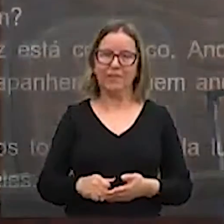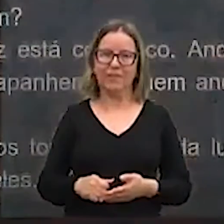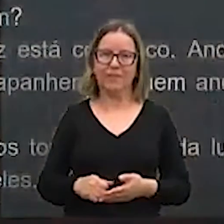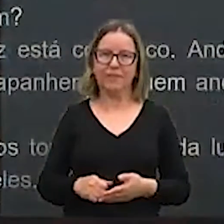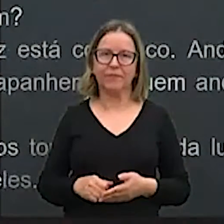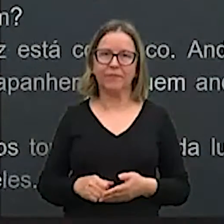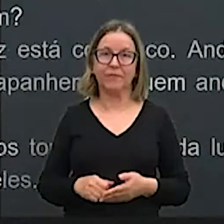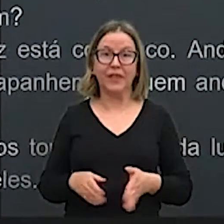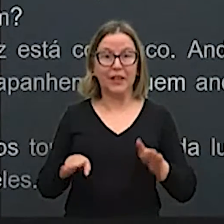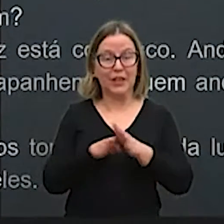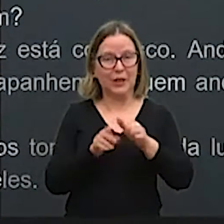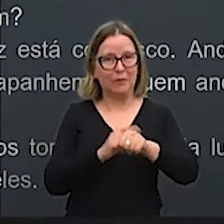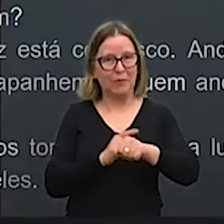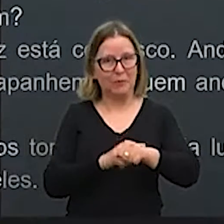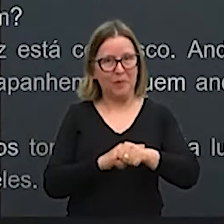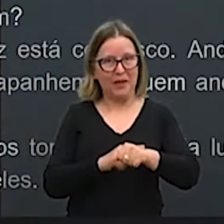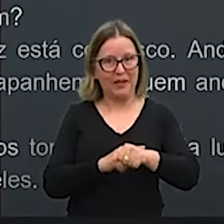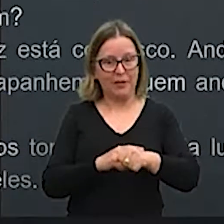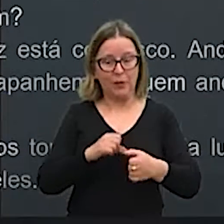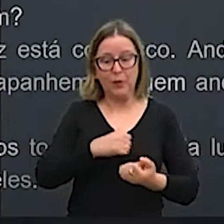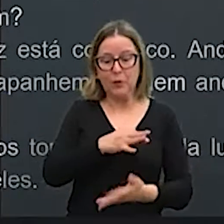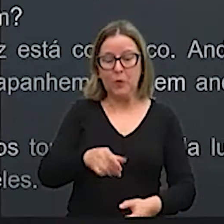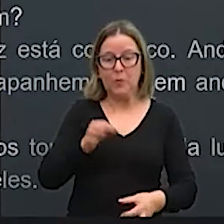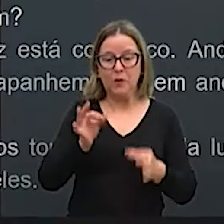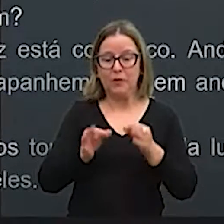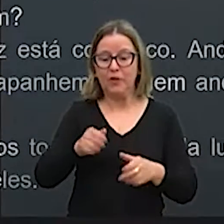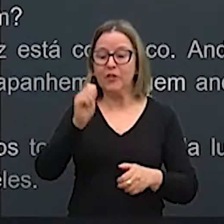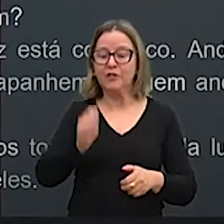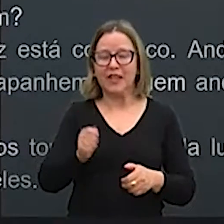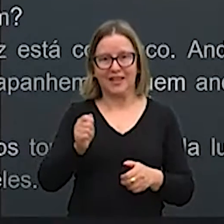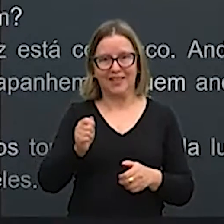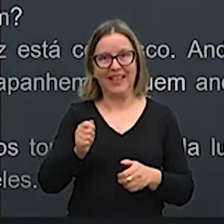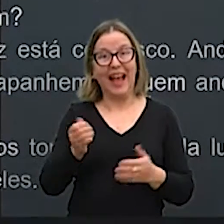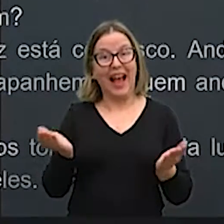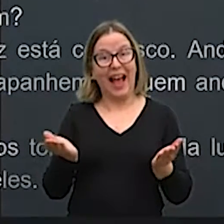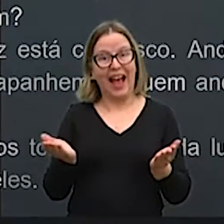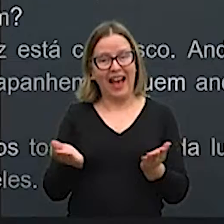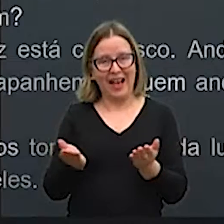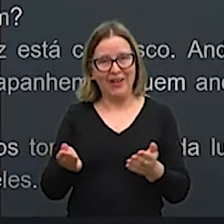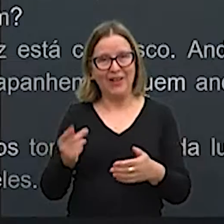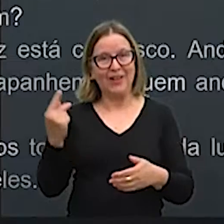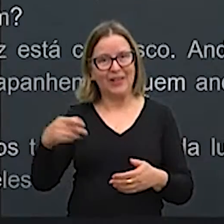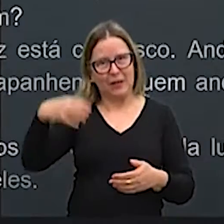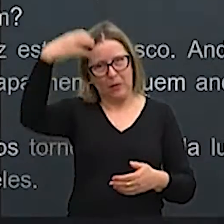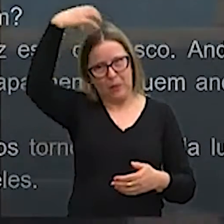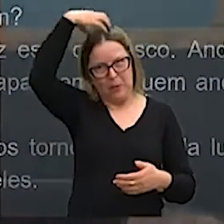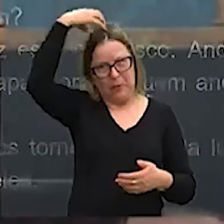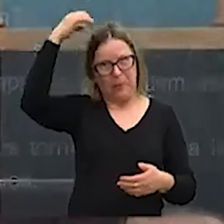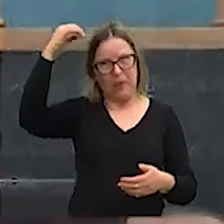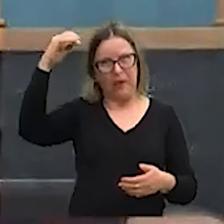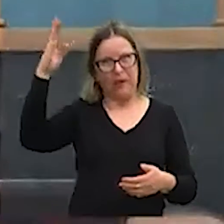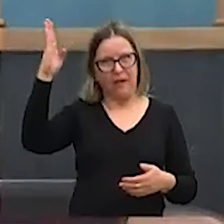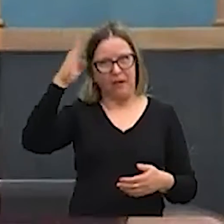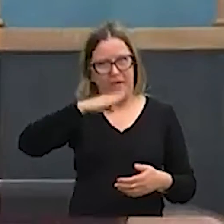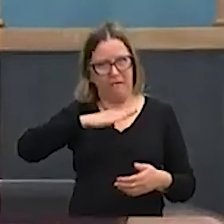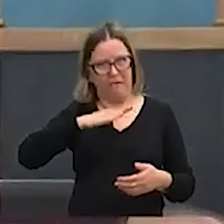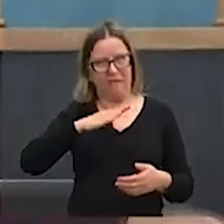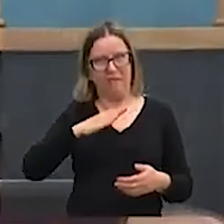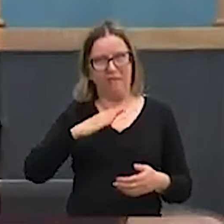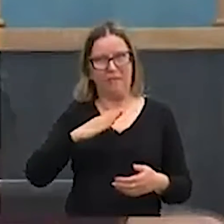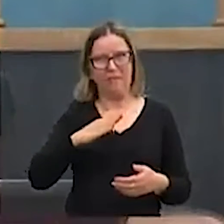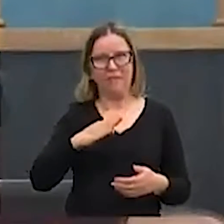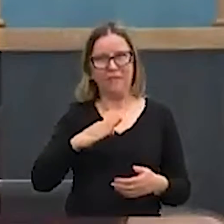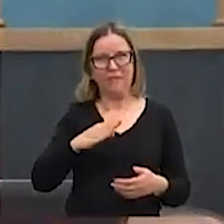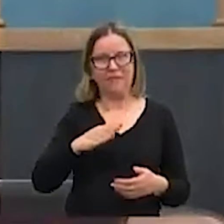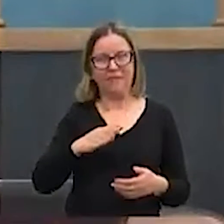Chegou o momento de ser julgado este mundo, e agora o seu príncipe será expulso. Jesus agora diz